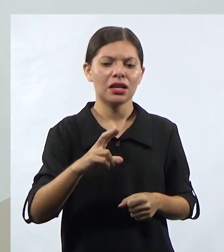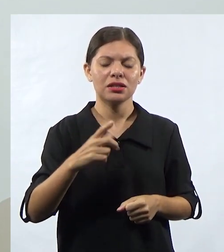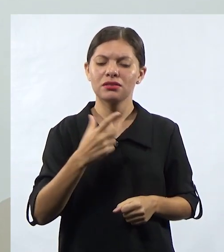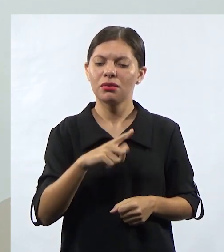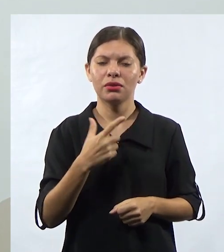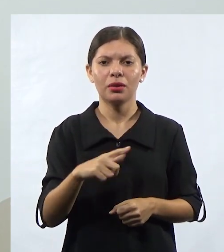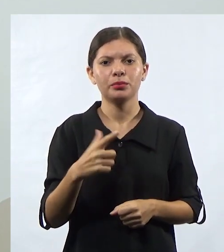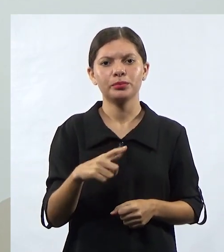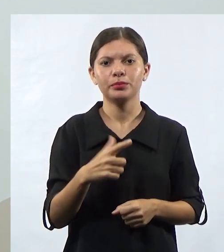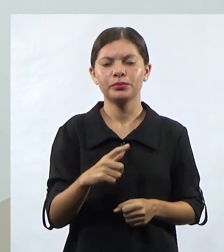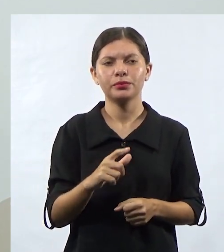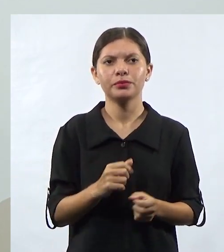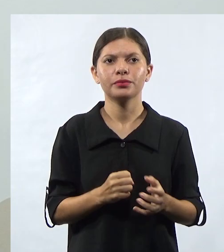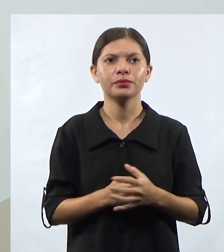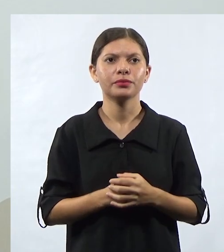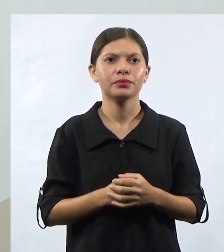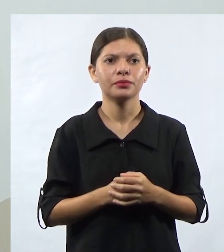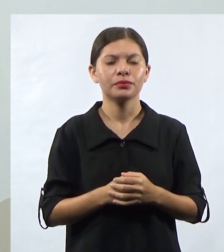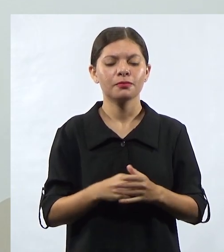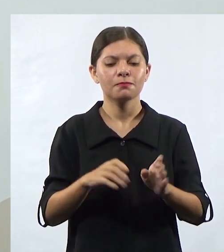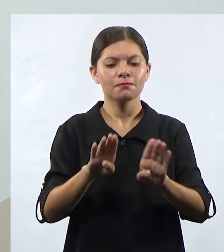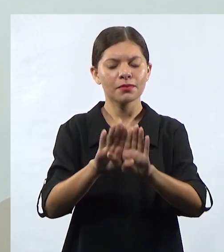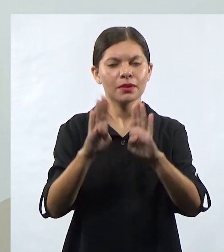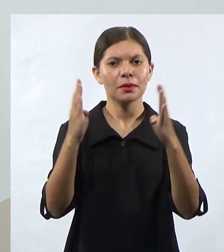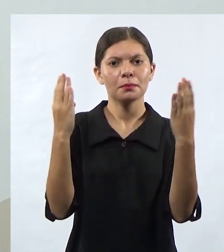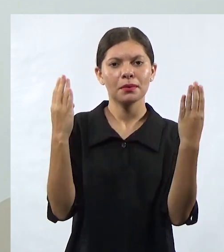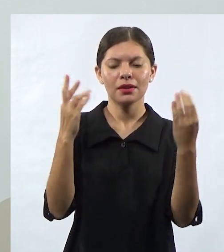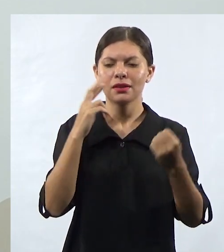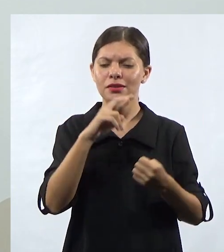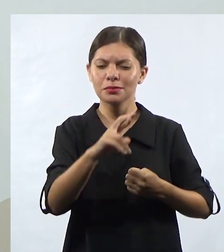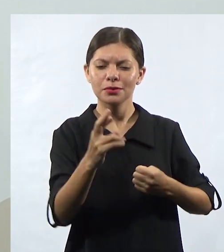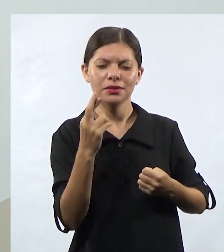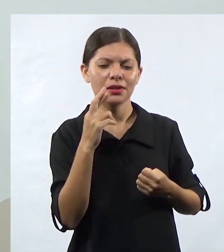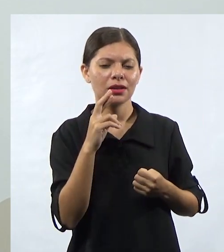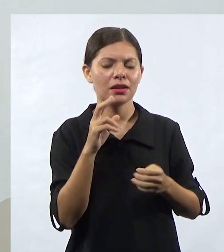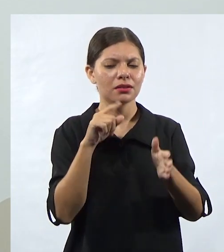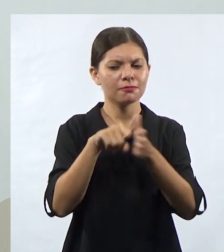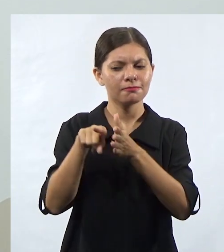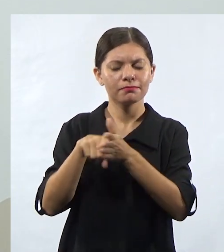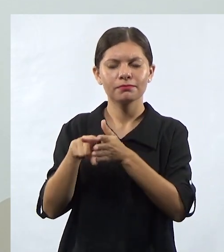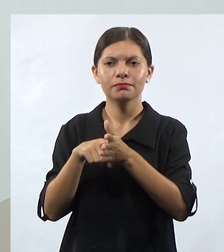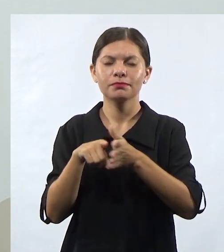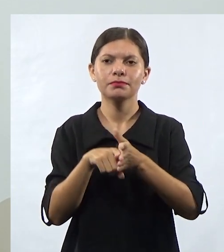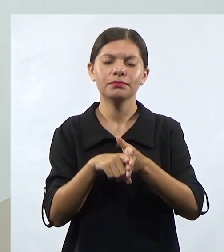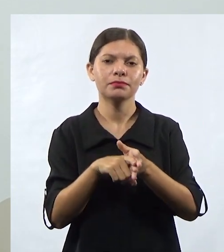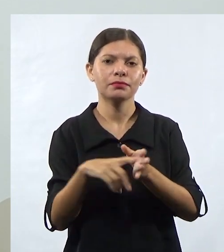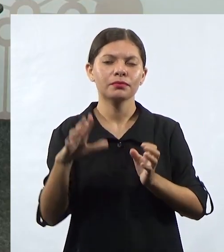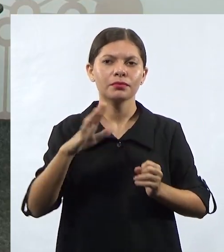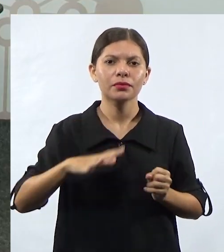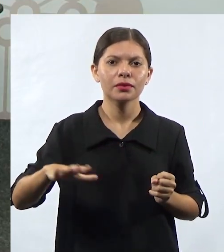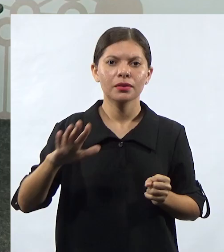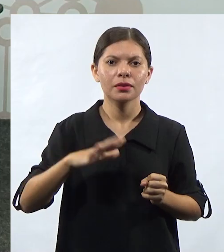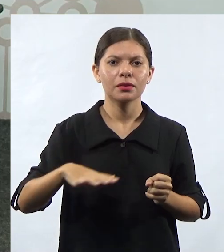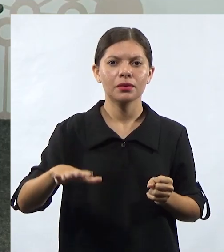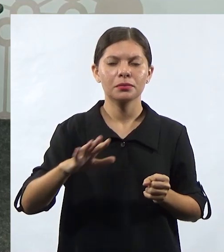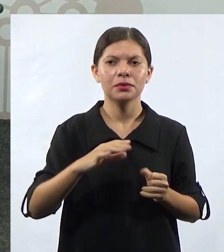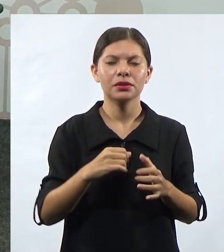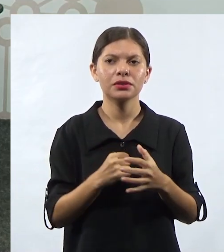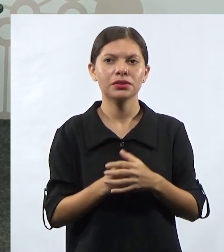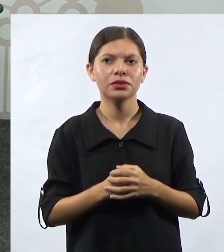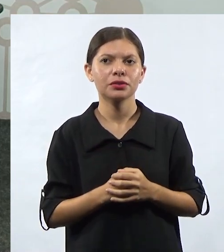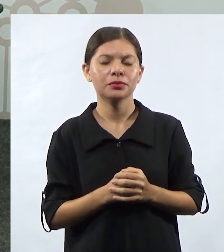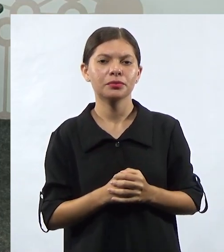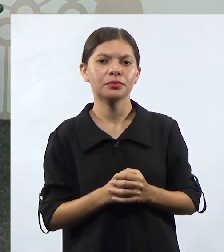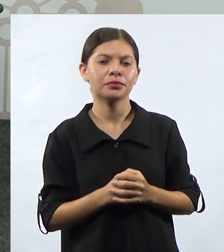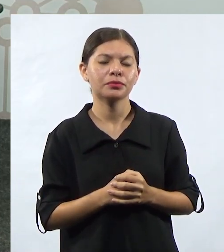que você espera, que a pessoa ficar aberta a responder os seus questionamentos. Então, o ambiente seja confortável. E